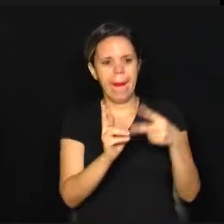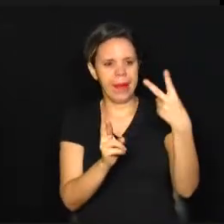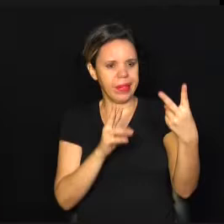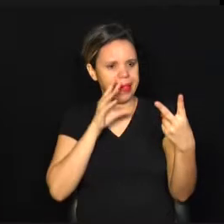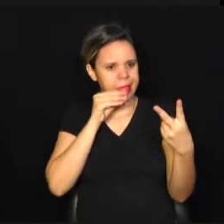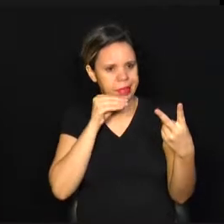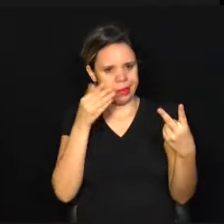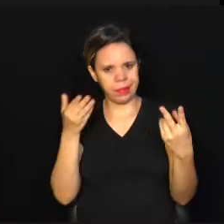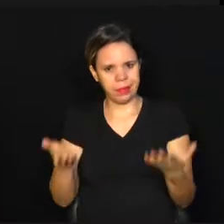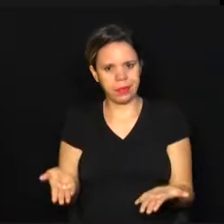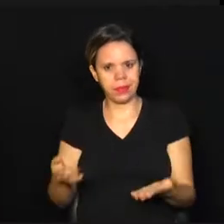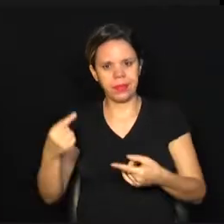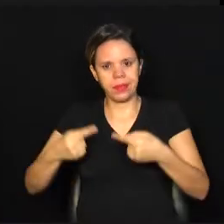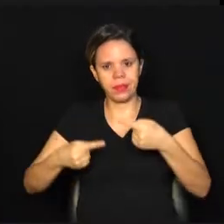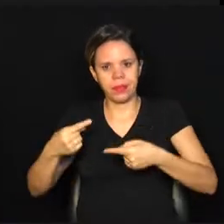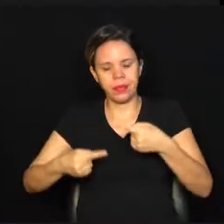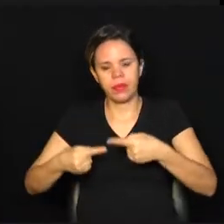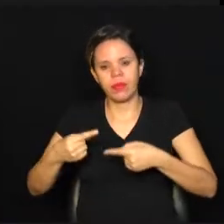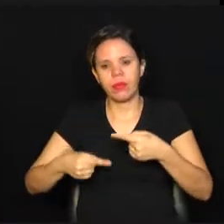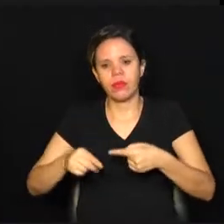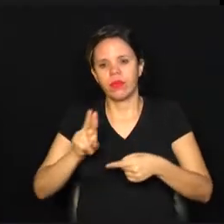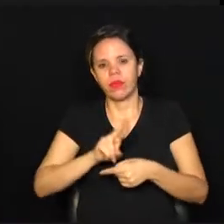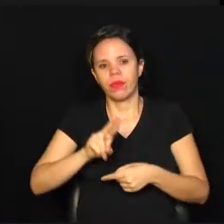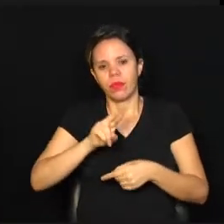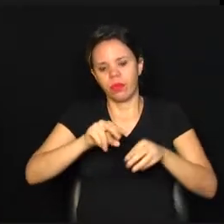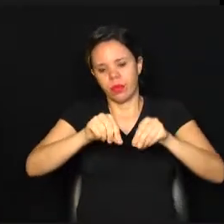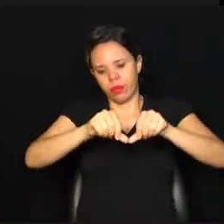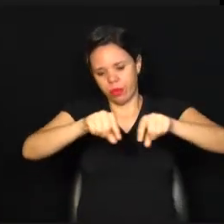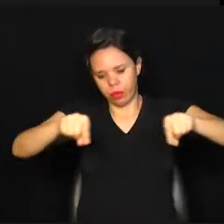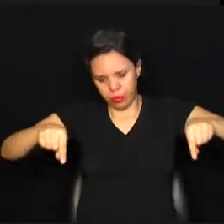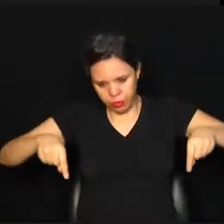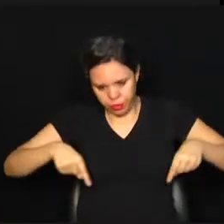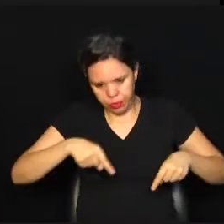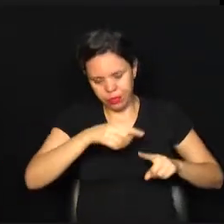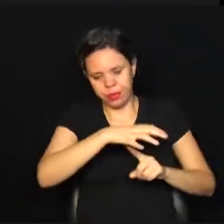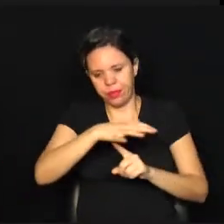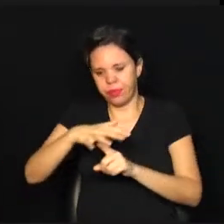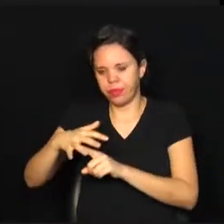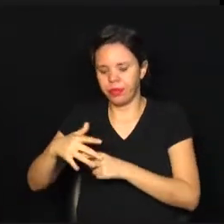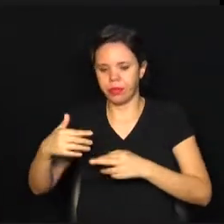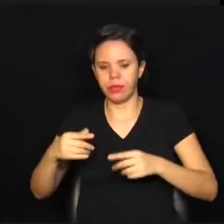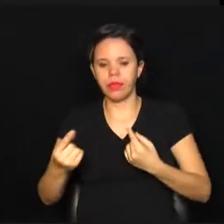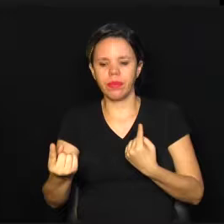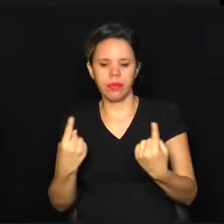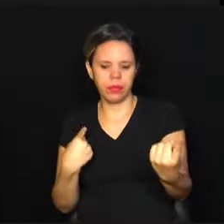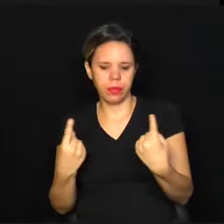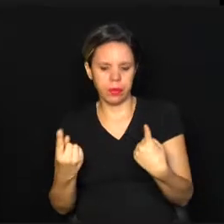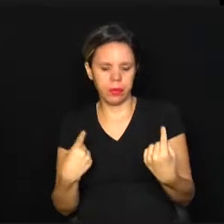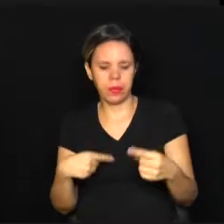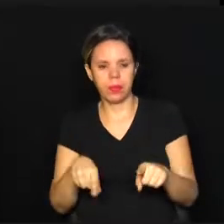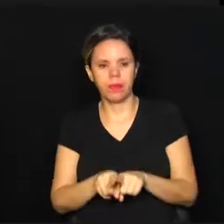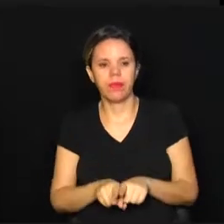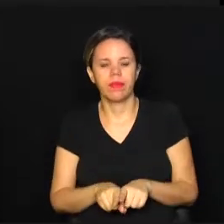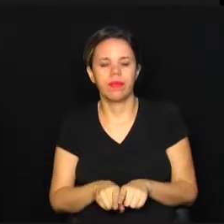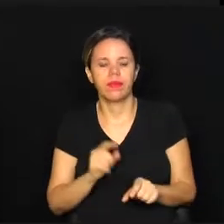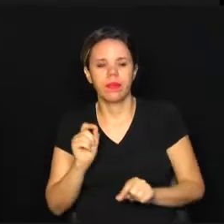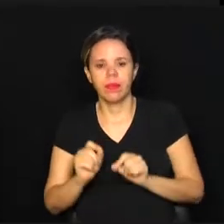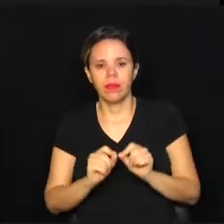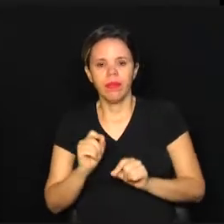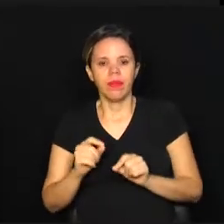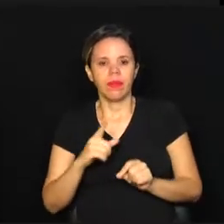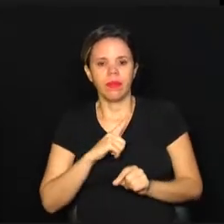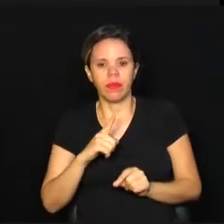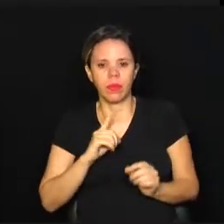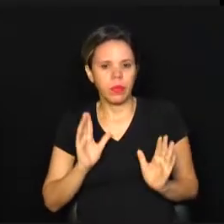funcionários aqui, que discute a questão de uso e ocupação do solo e as diretrizes viárias, né? Mas o que tem